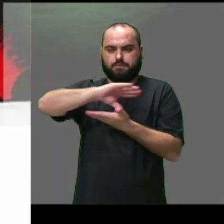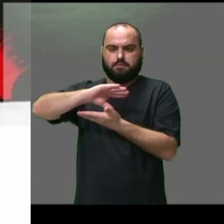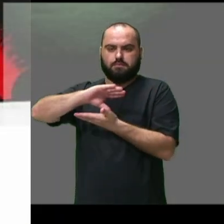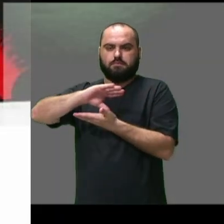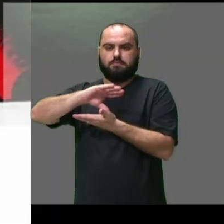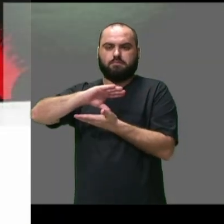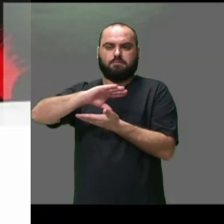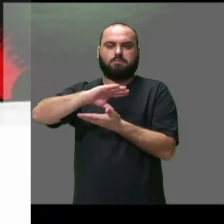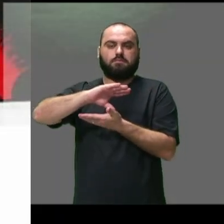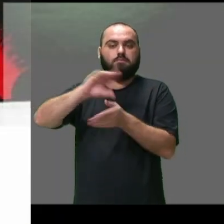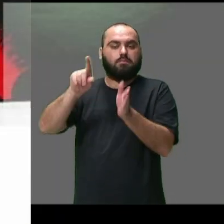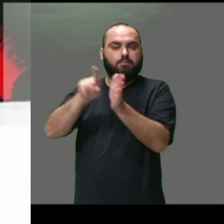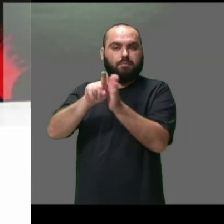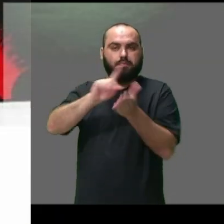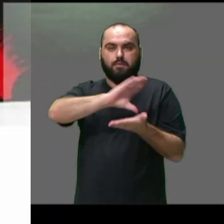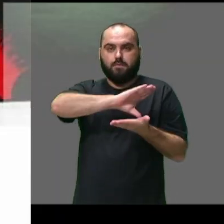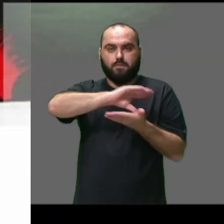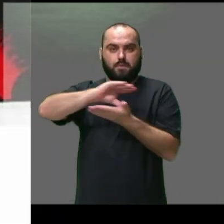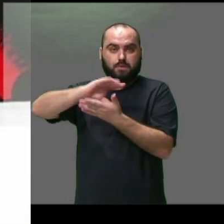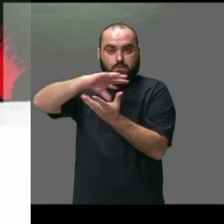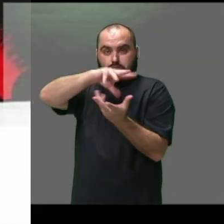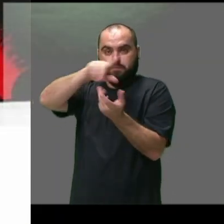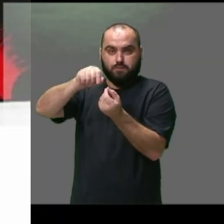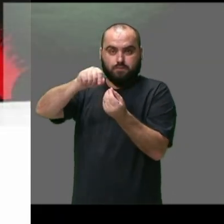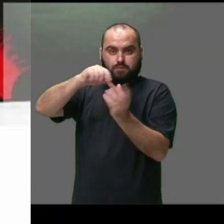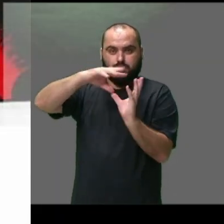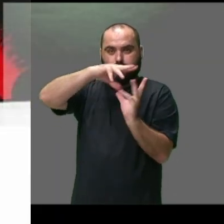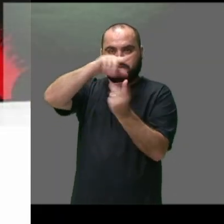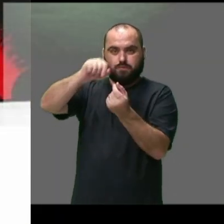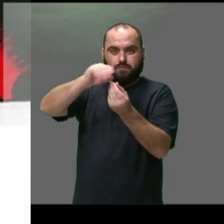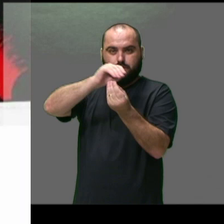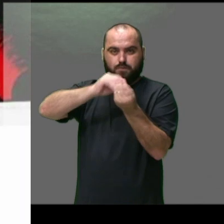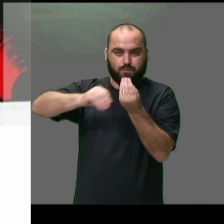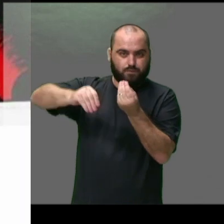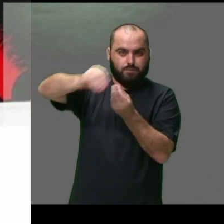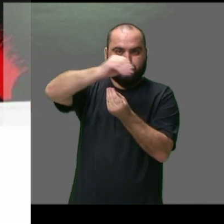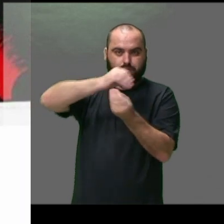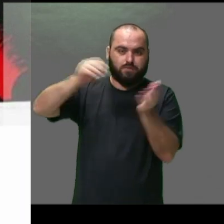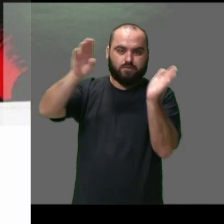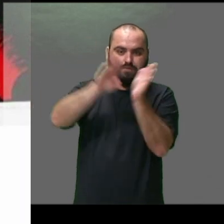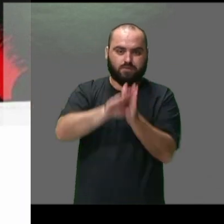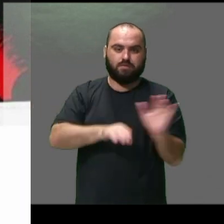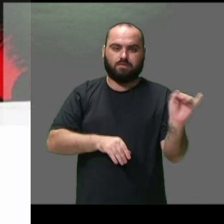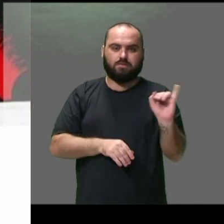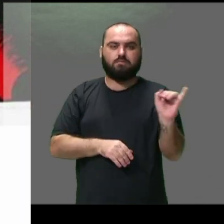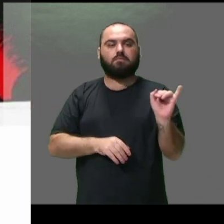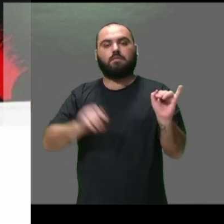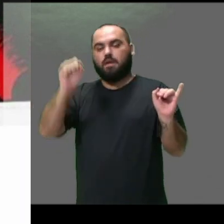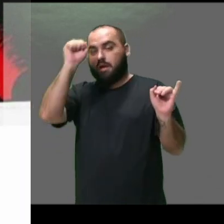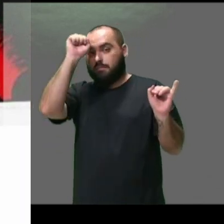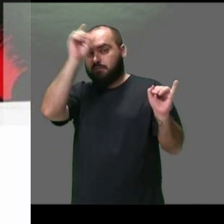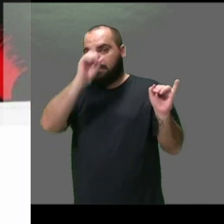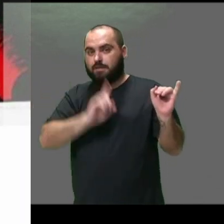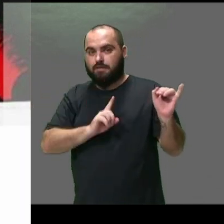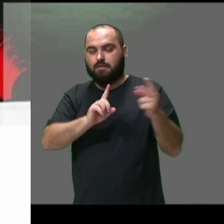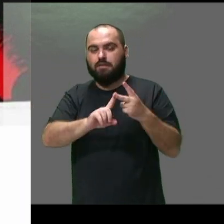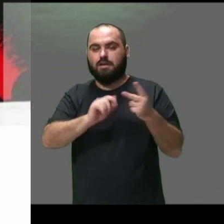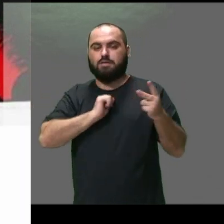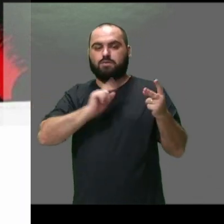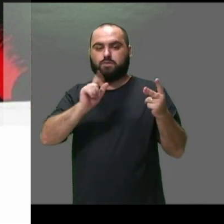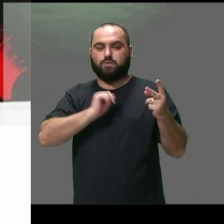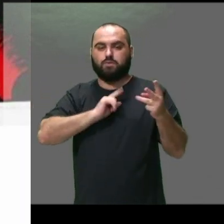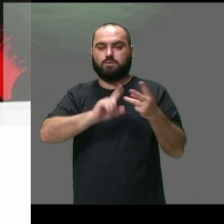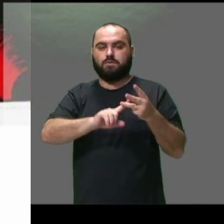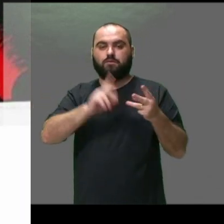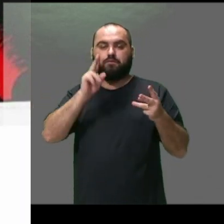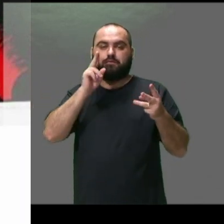Volta ao Mundo, né? Exatamente, também. Essas são as cores primárias, no caso. É que você tem ali o amarelo, o azul e o vermelho, isso, né?